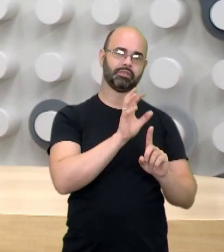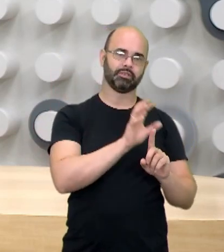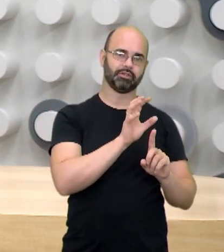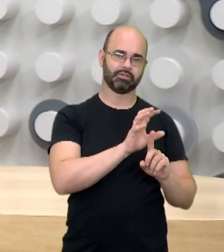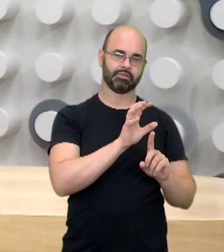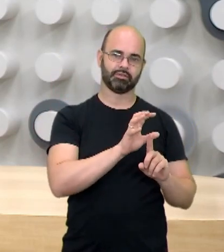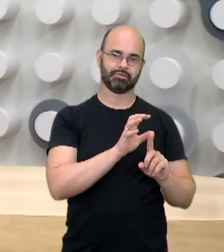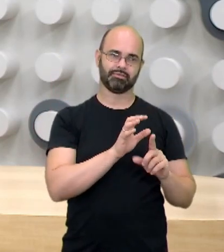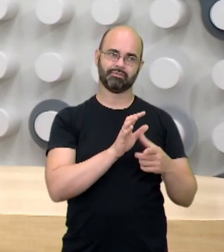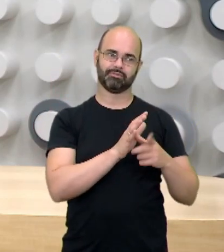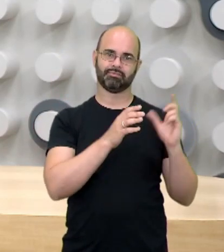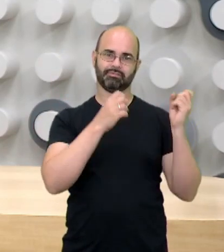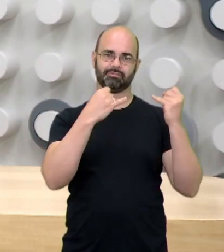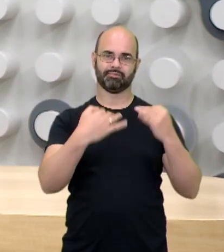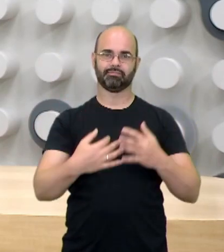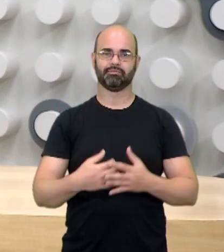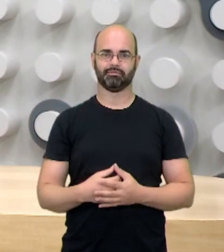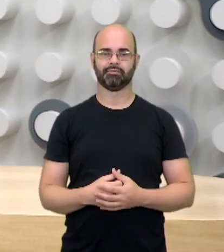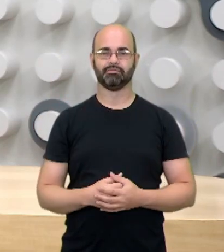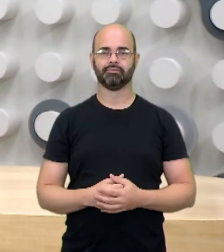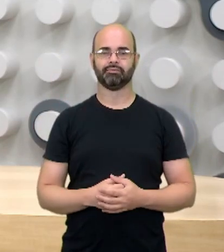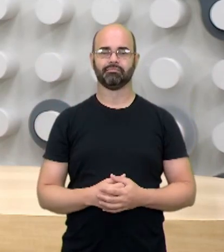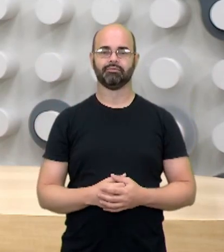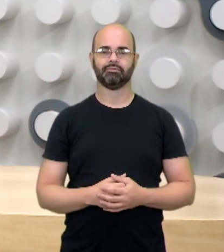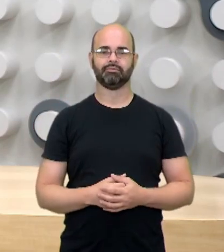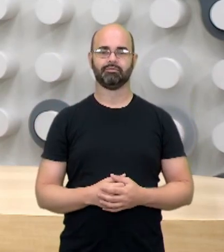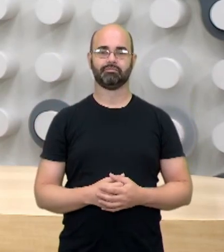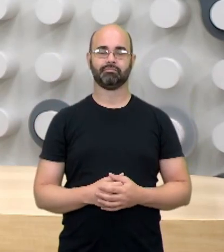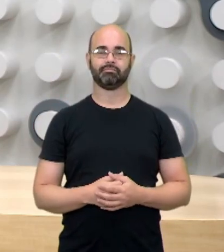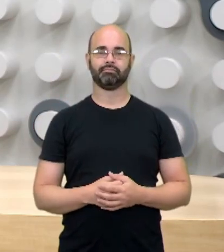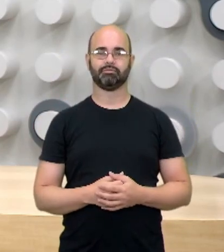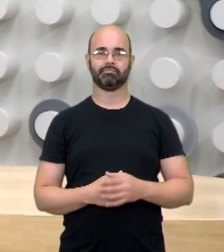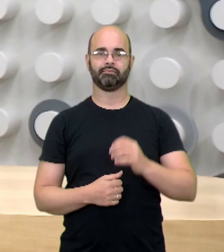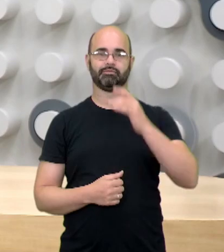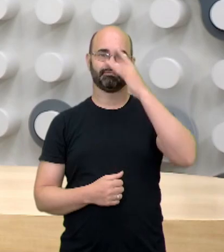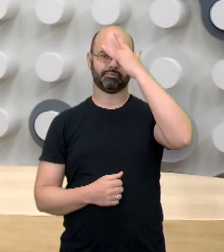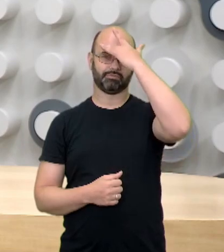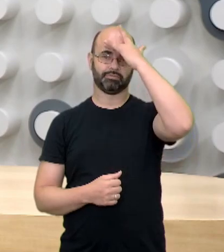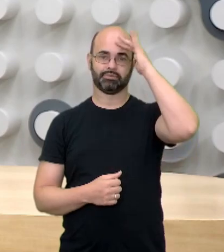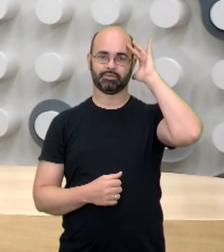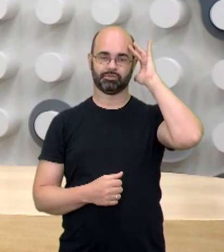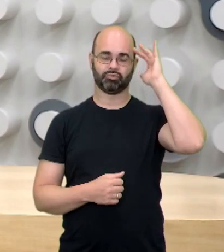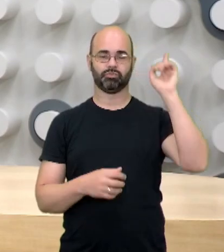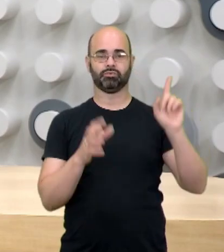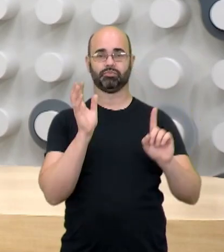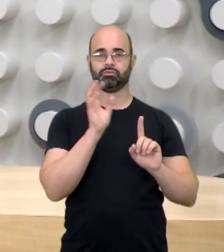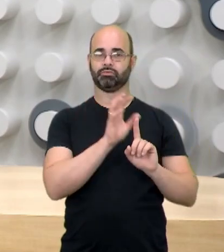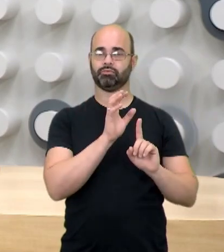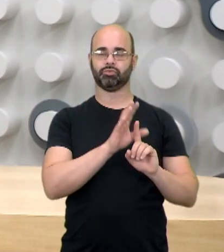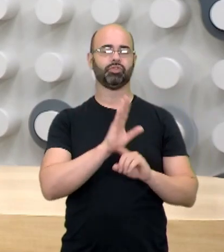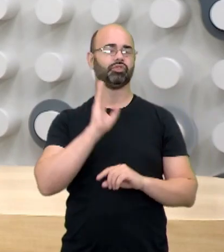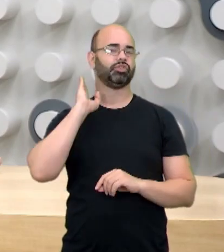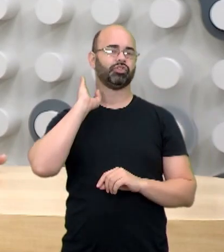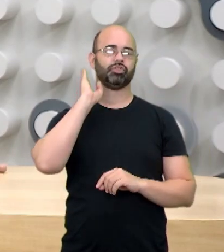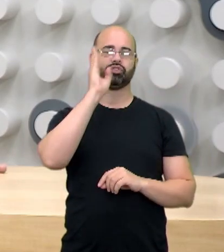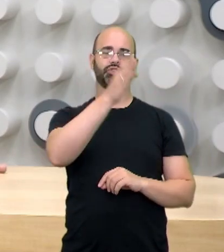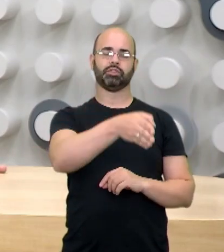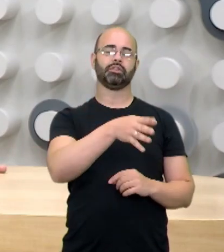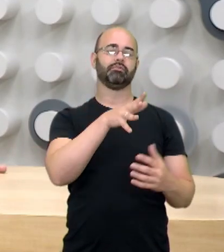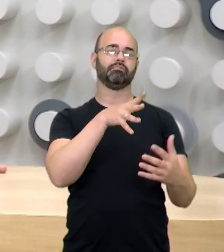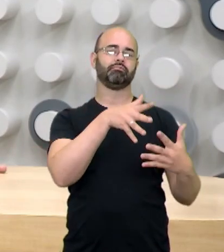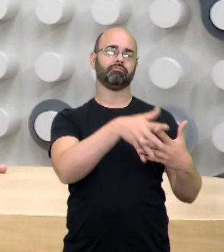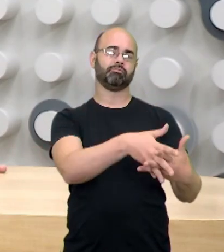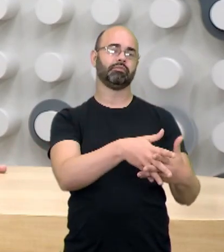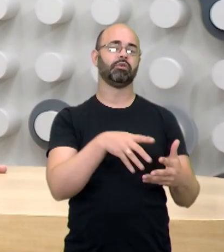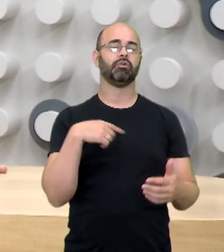foi falado. Esse macro processo de interferência do ser humano, ele afeta diretamente, né, não só o